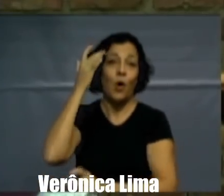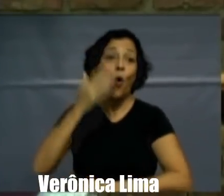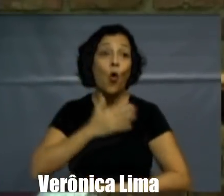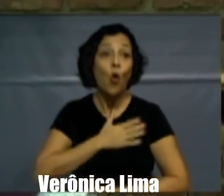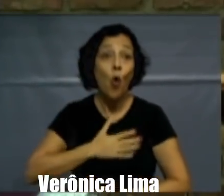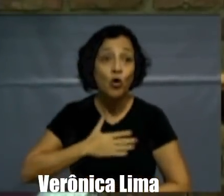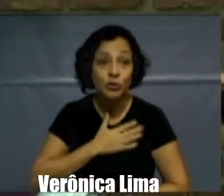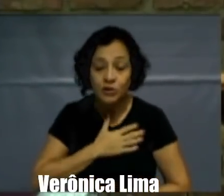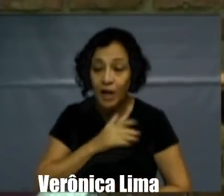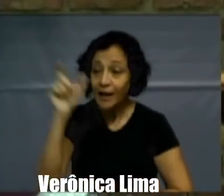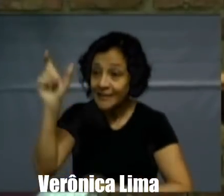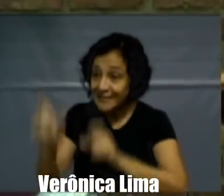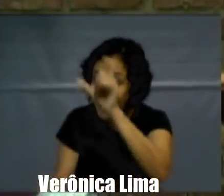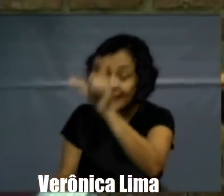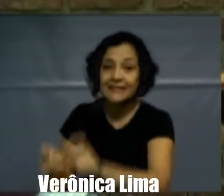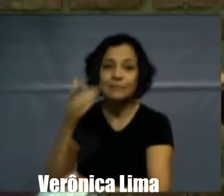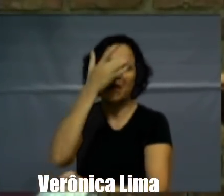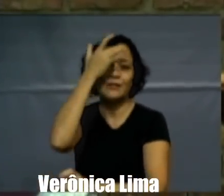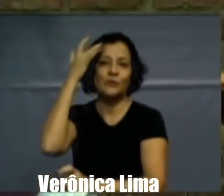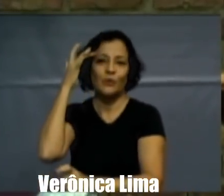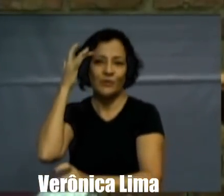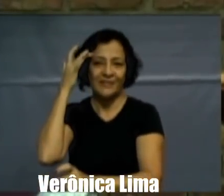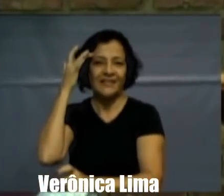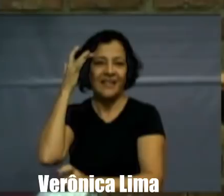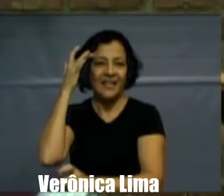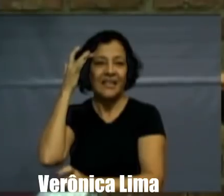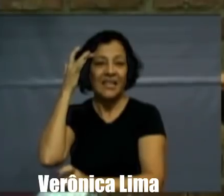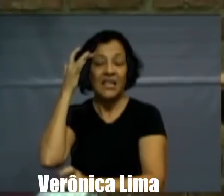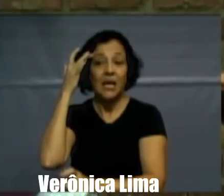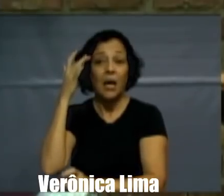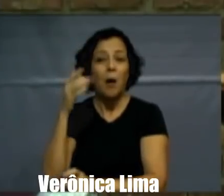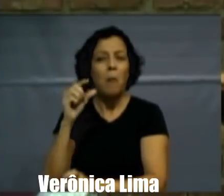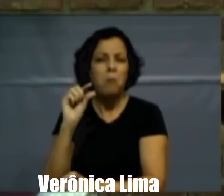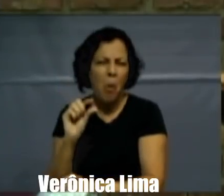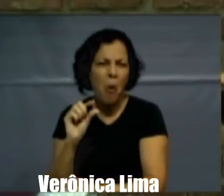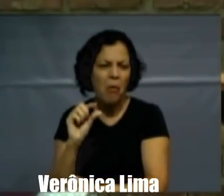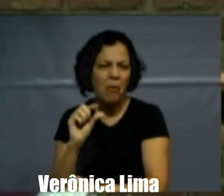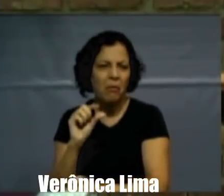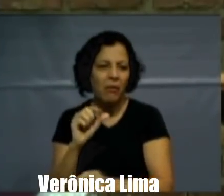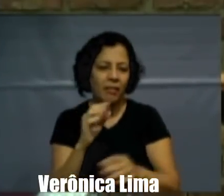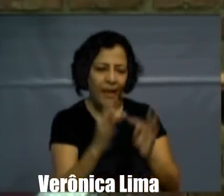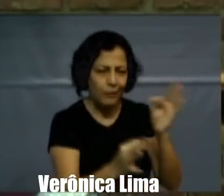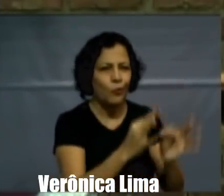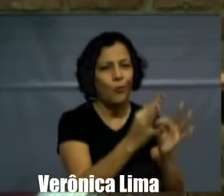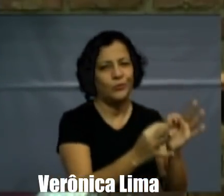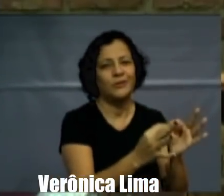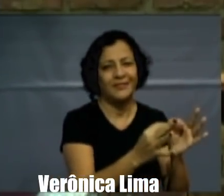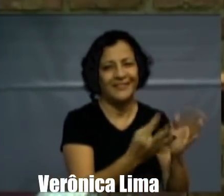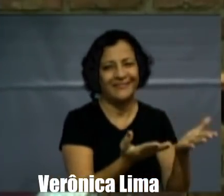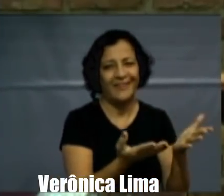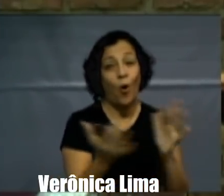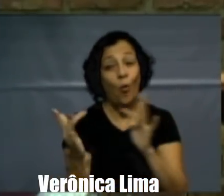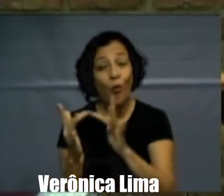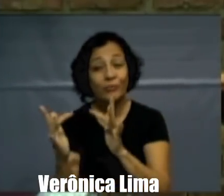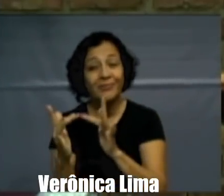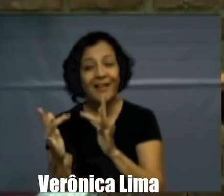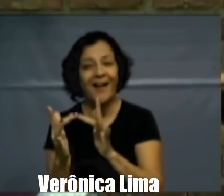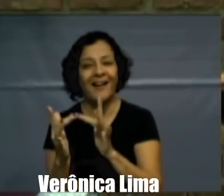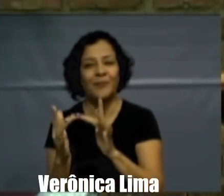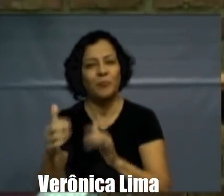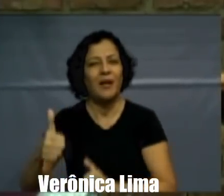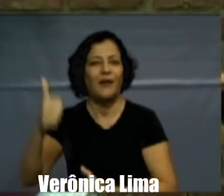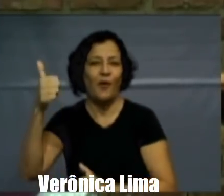de gente e gostar menos de telas. Vamos fazer isso, meus irmãos, isso é tão gostoso, tão bom quando a gente vai para uma reunião